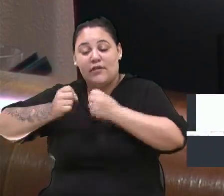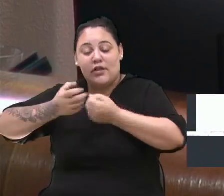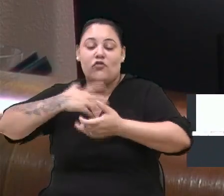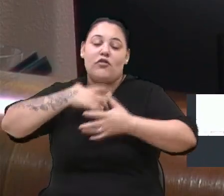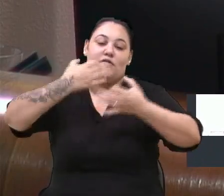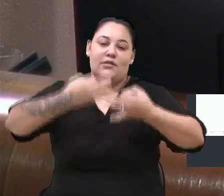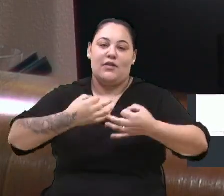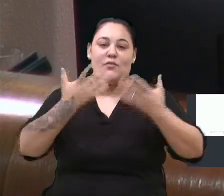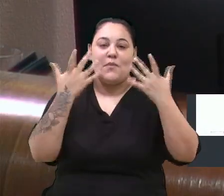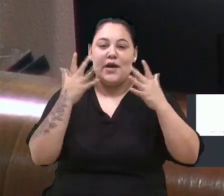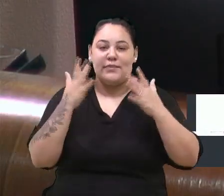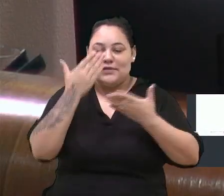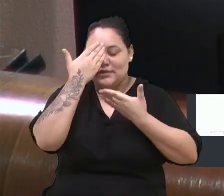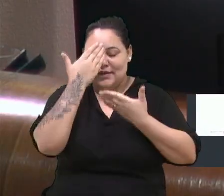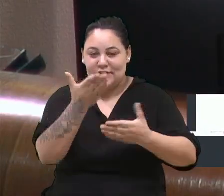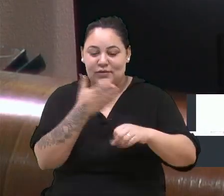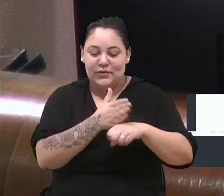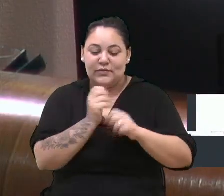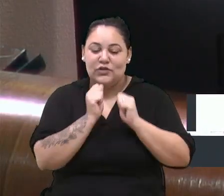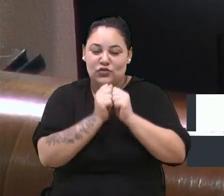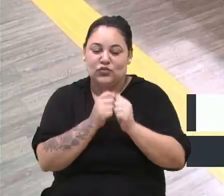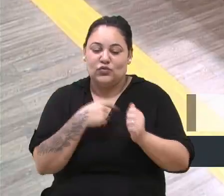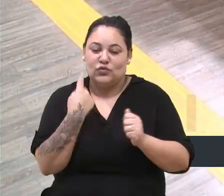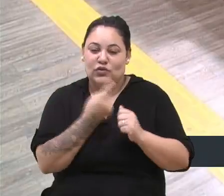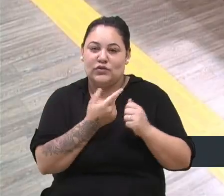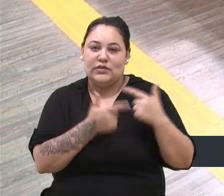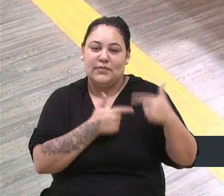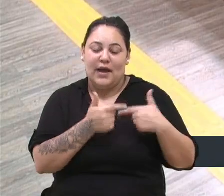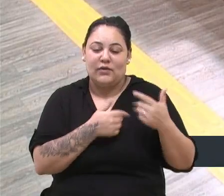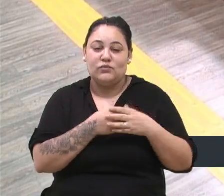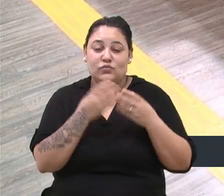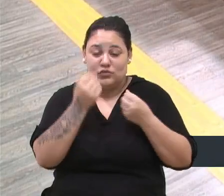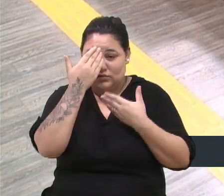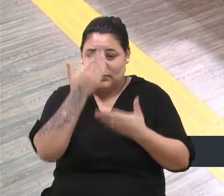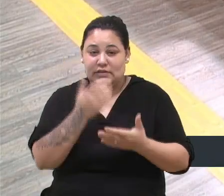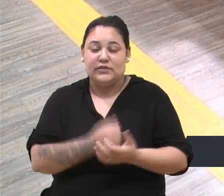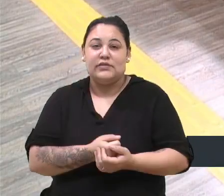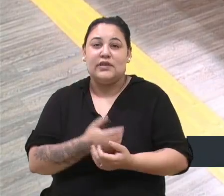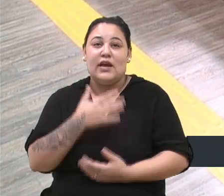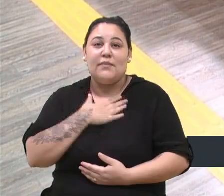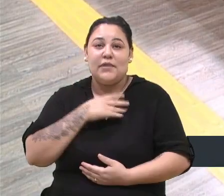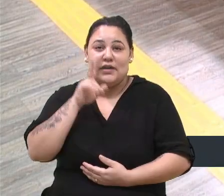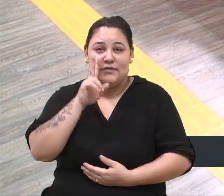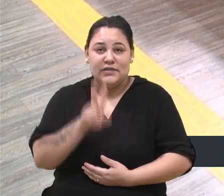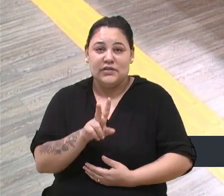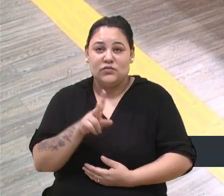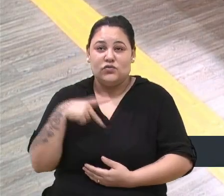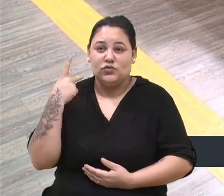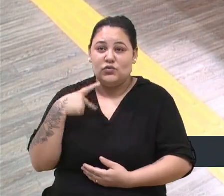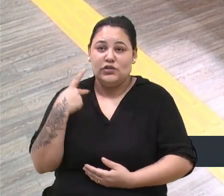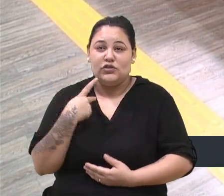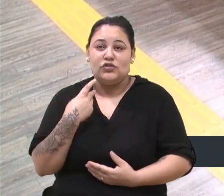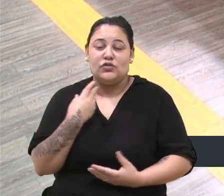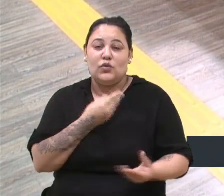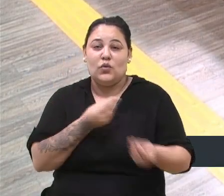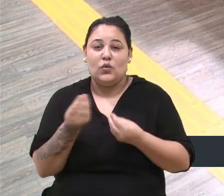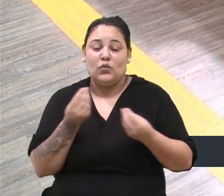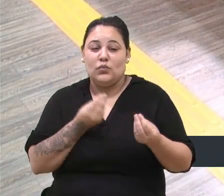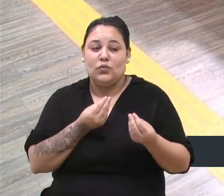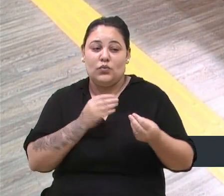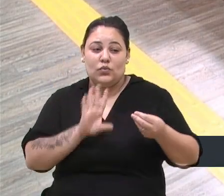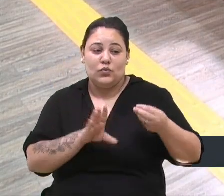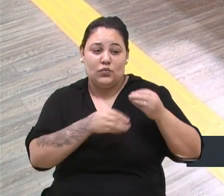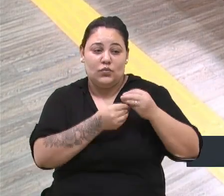Parabéns e gratidão por estar aqui conosco. Muito obrigado. Essa é a minha visão de política como